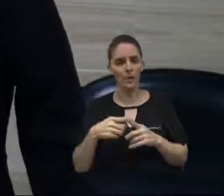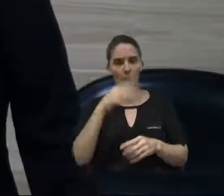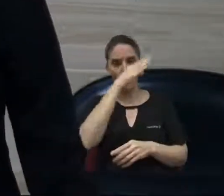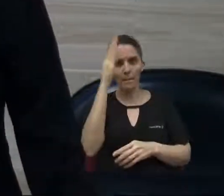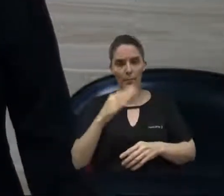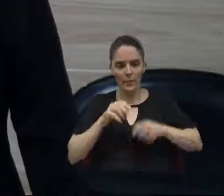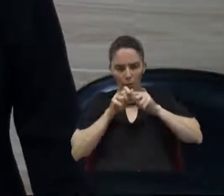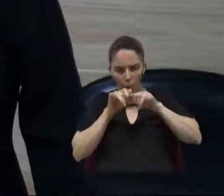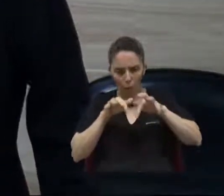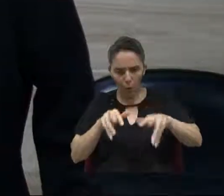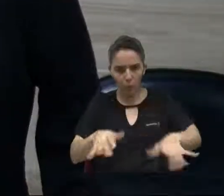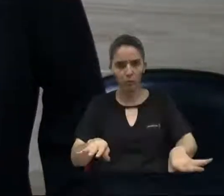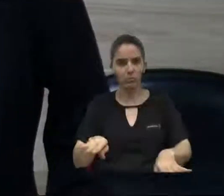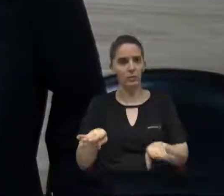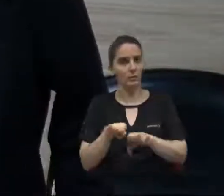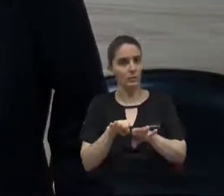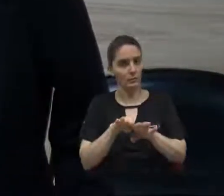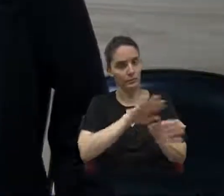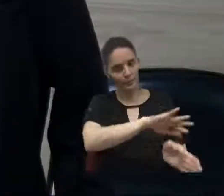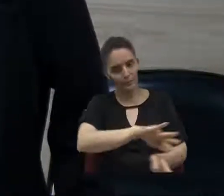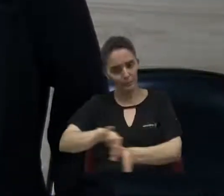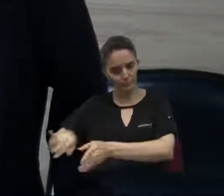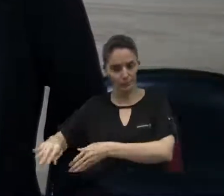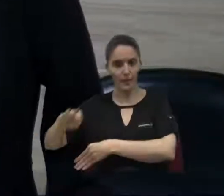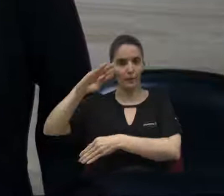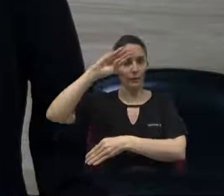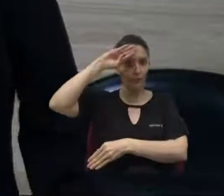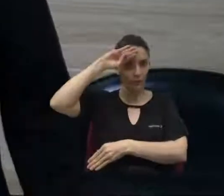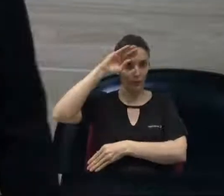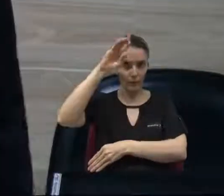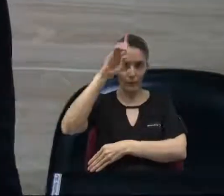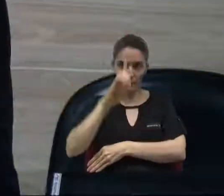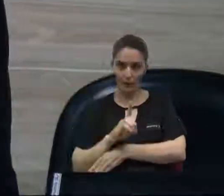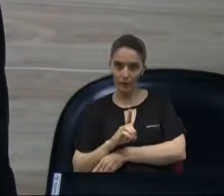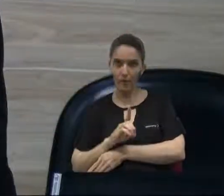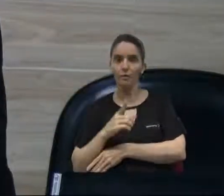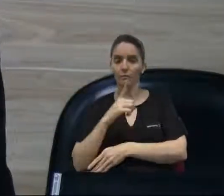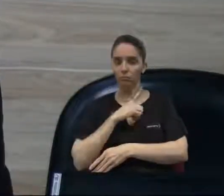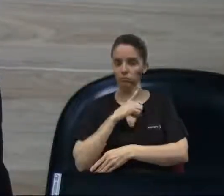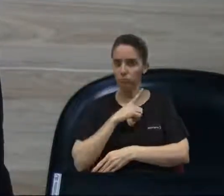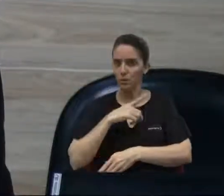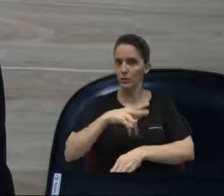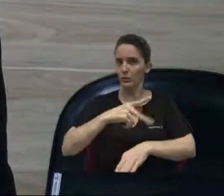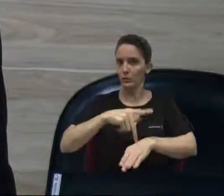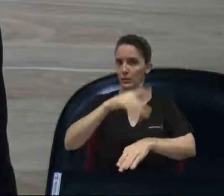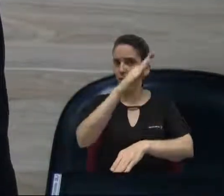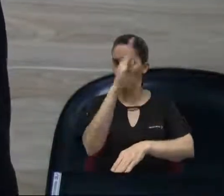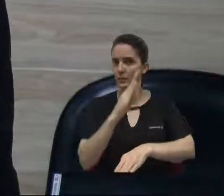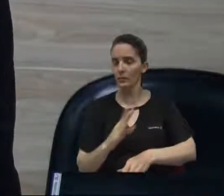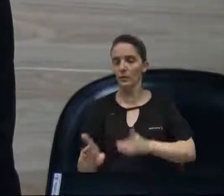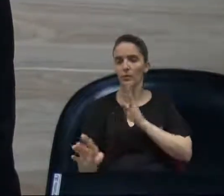Chega a febre amarela em nosso país e se descobre,